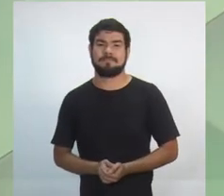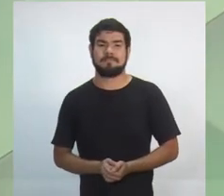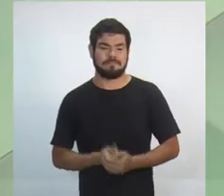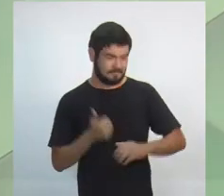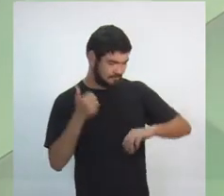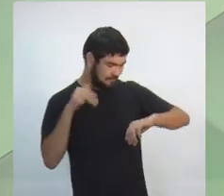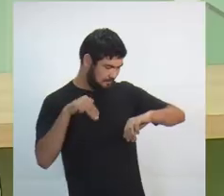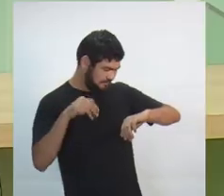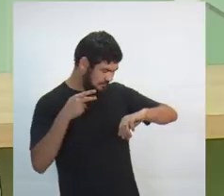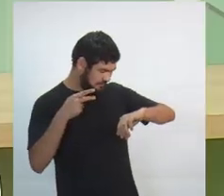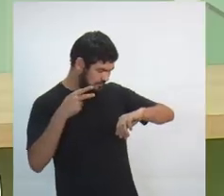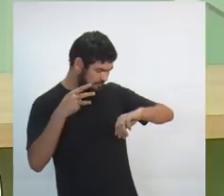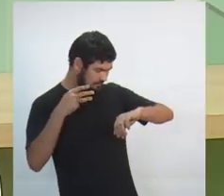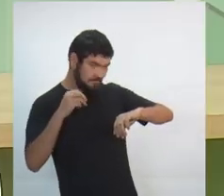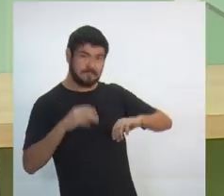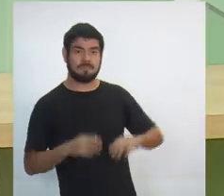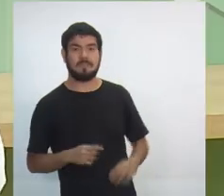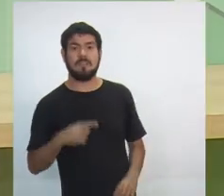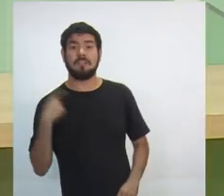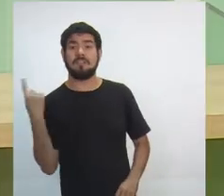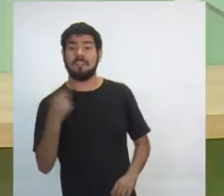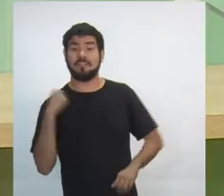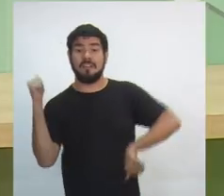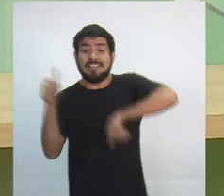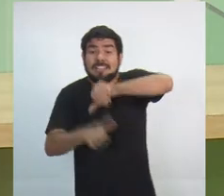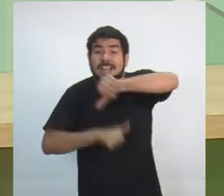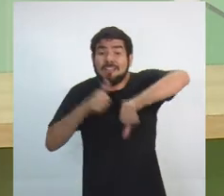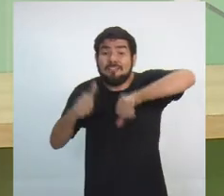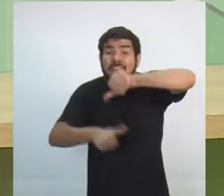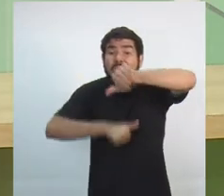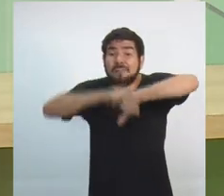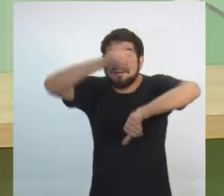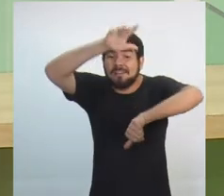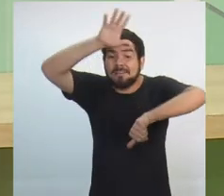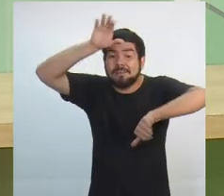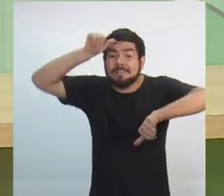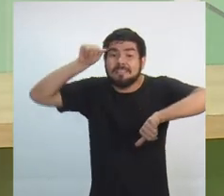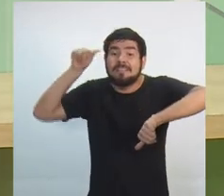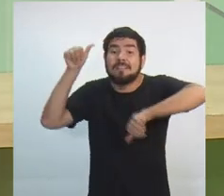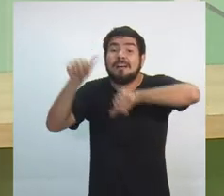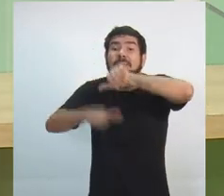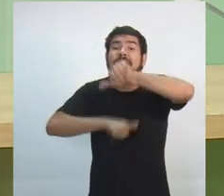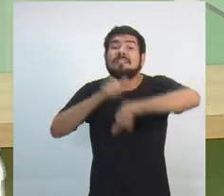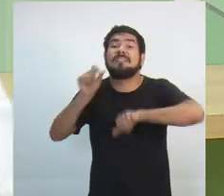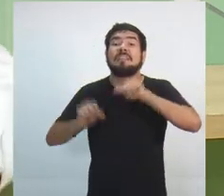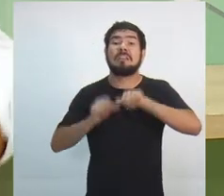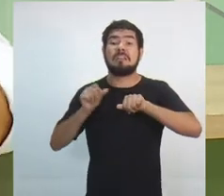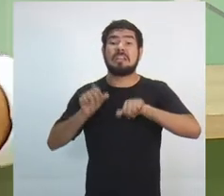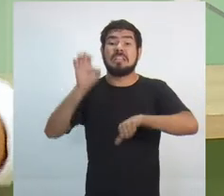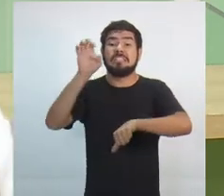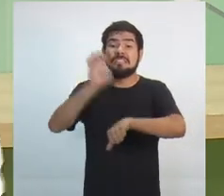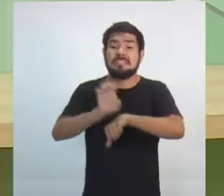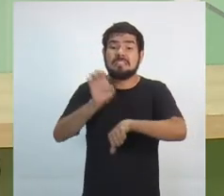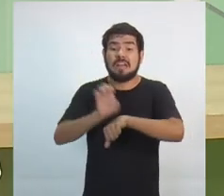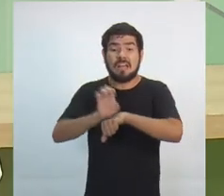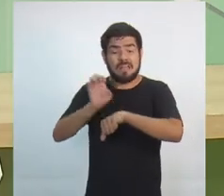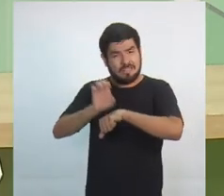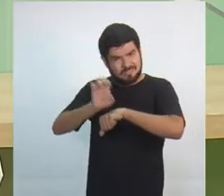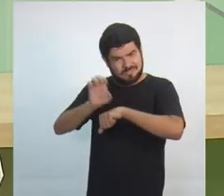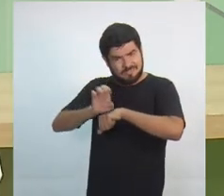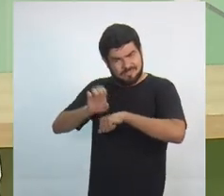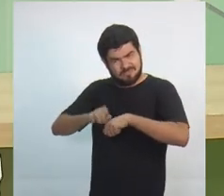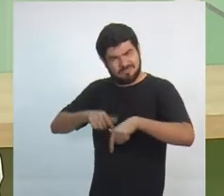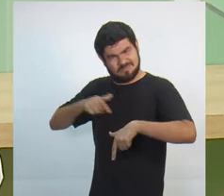1 minuto e 30, candidato. Nós vamos transformar o estado do Amazonas em um estado do empreendedorismo, da qualificação